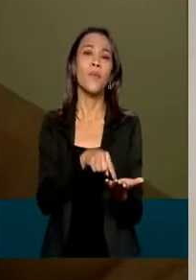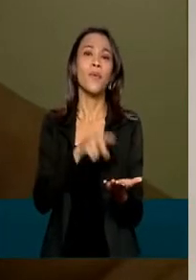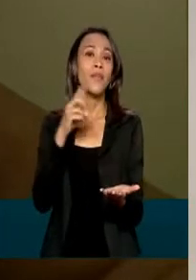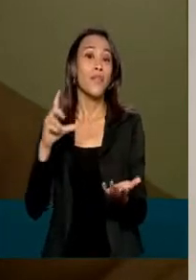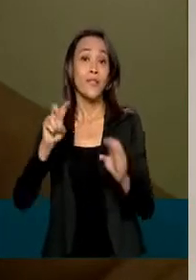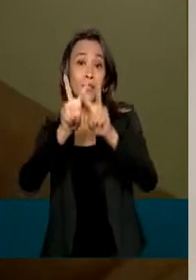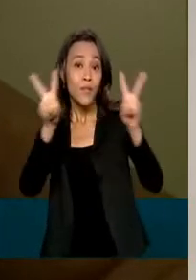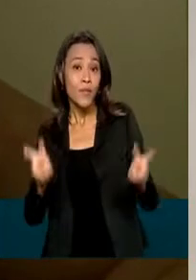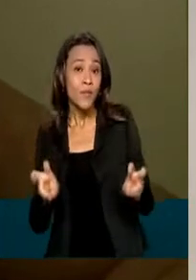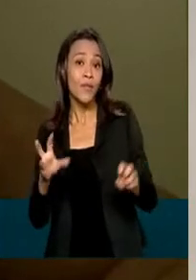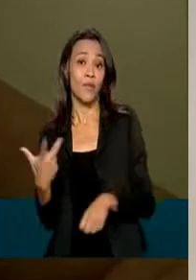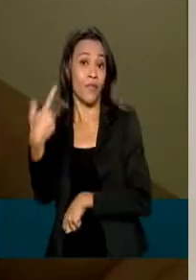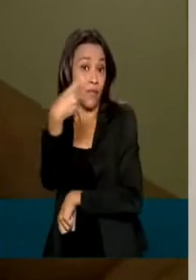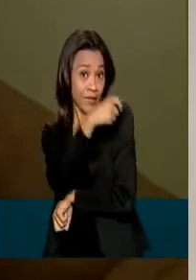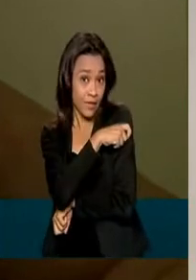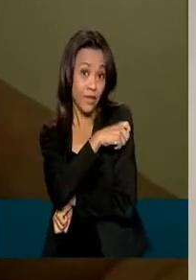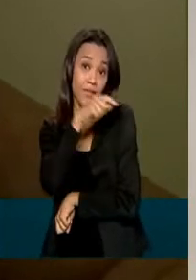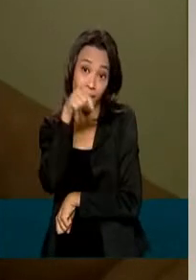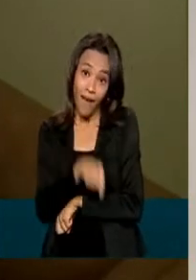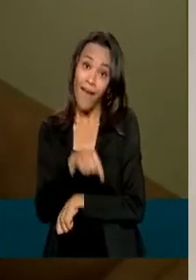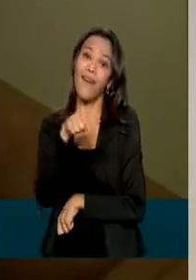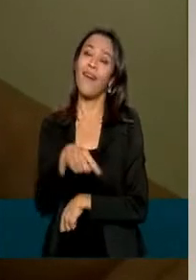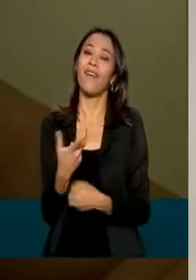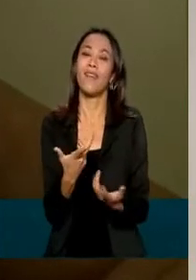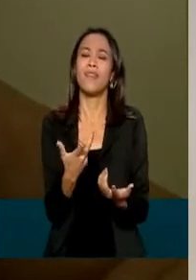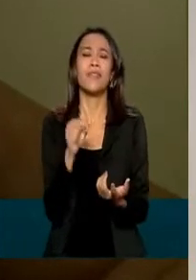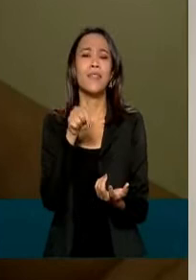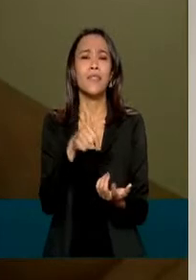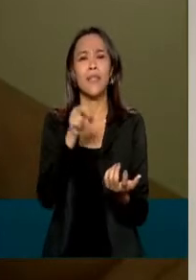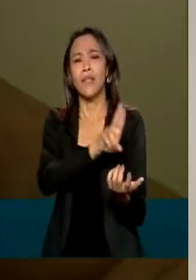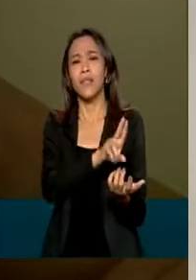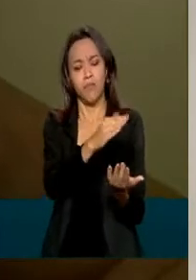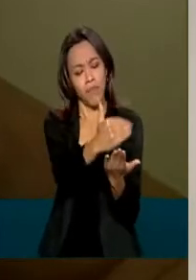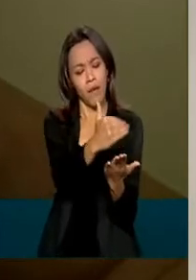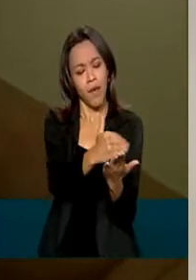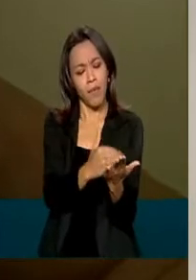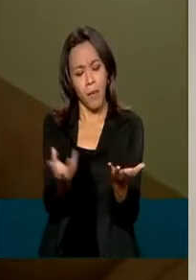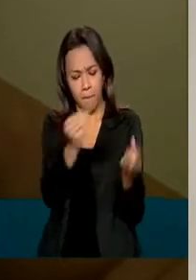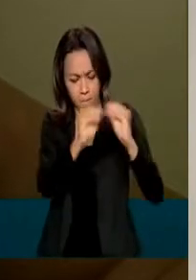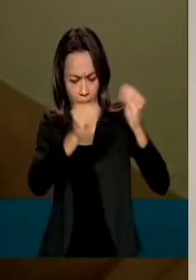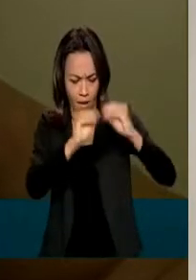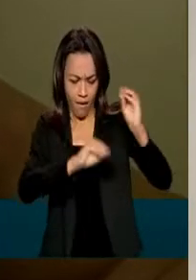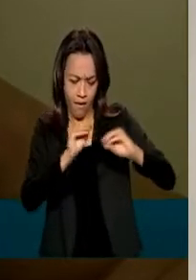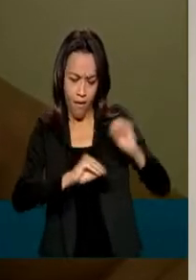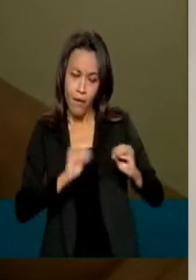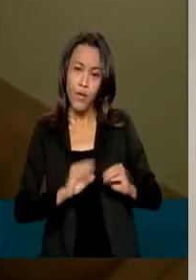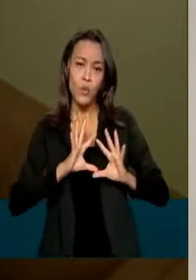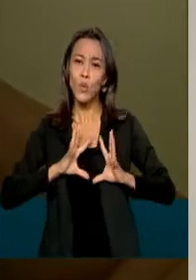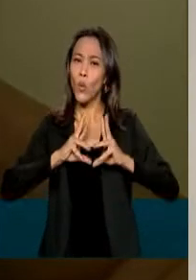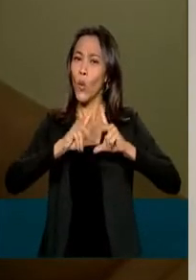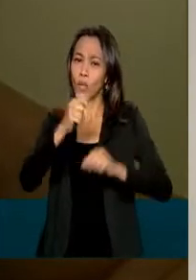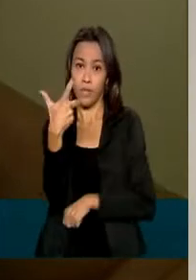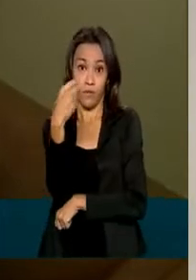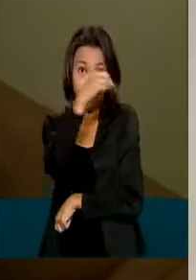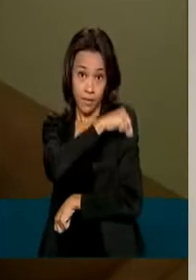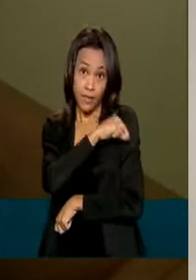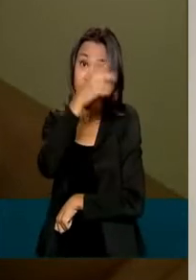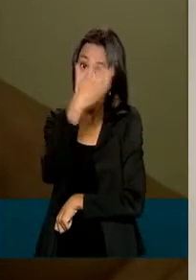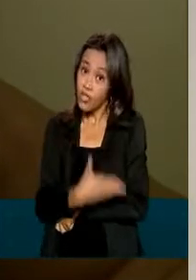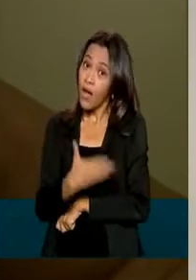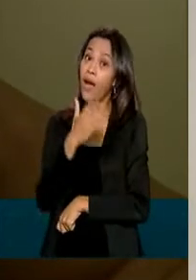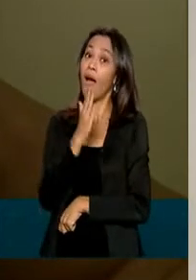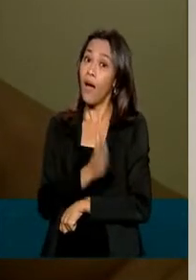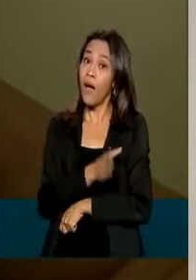Vacinação, uma espécie de passaporte digital. Ali estarão reunidas todas as imunizações já recebidas